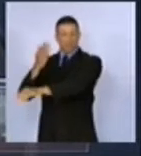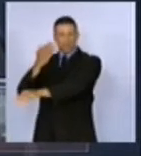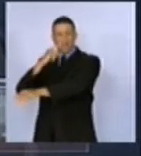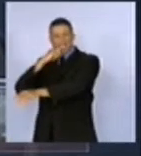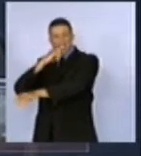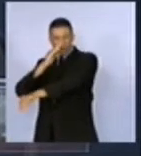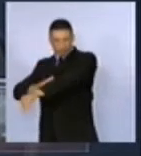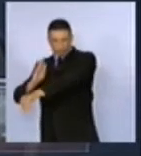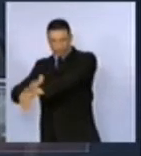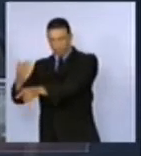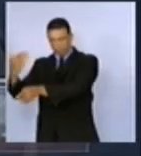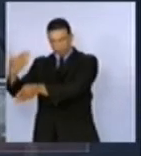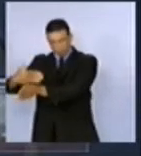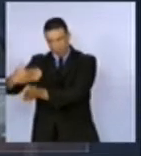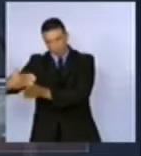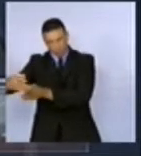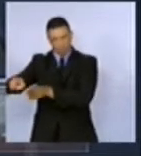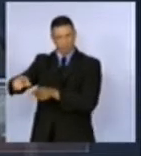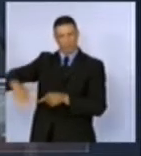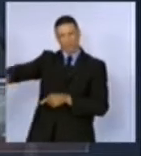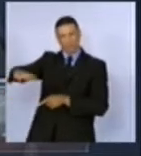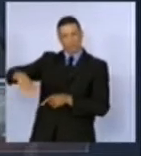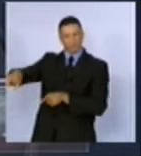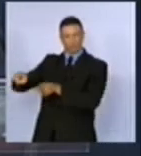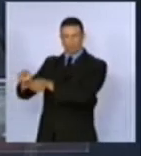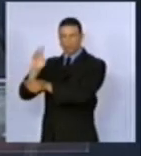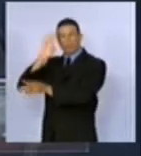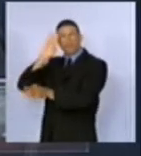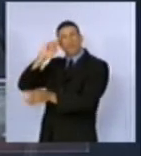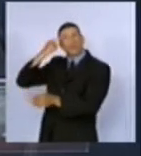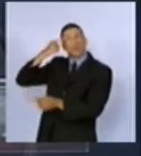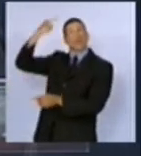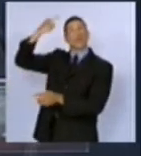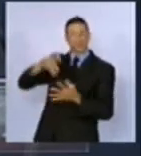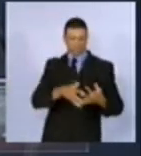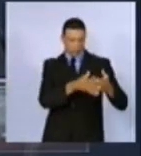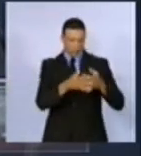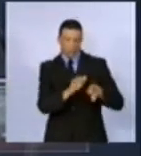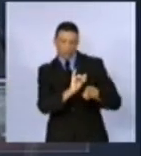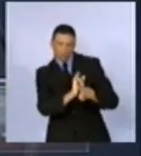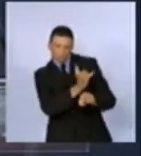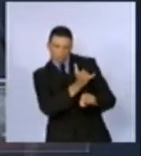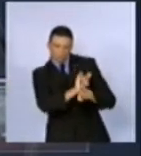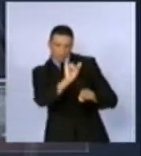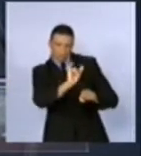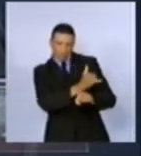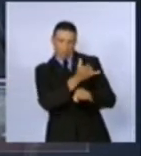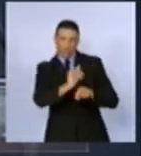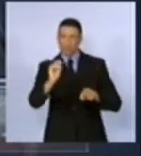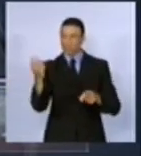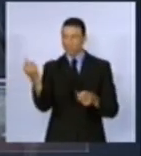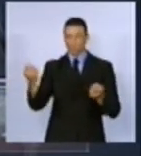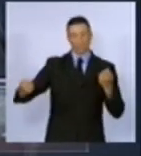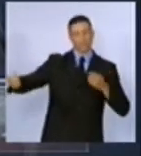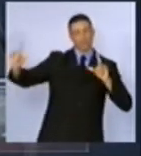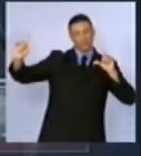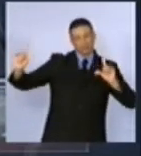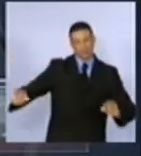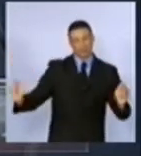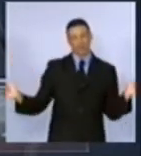antecede a exposição ambiental é mais trata-se dinheiro inicialmente se pensou na mecanização como estratégia de mercado uma forma de redução de custo mão de